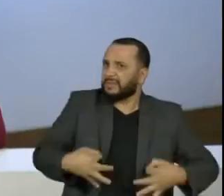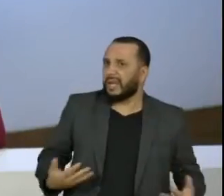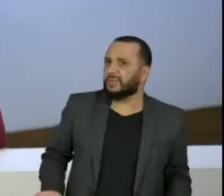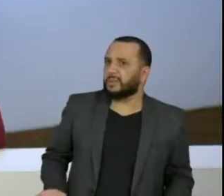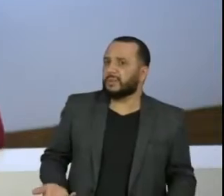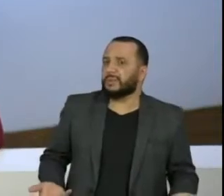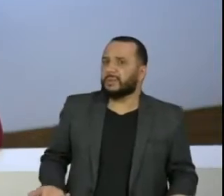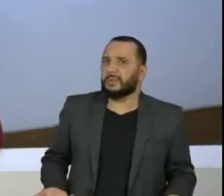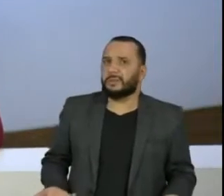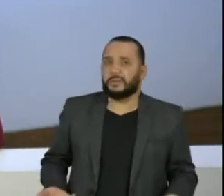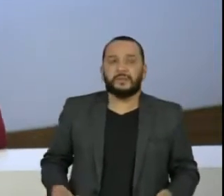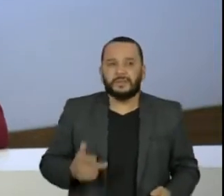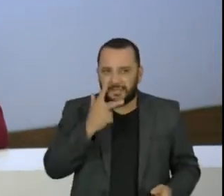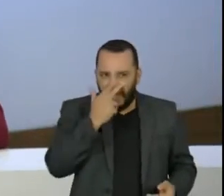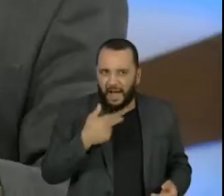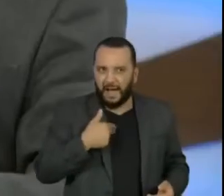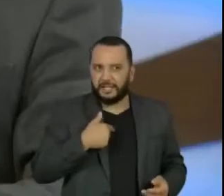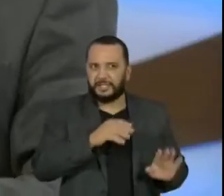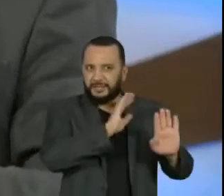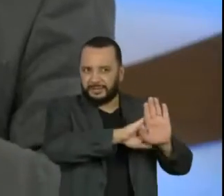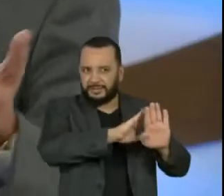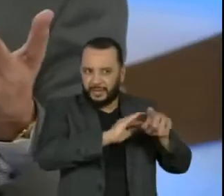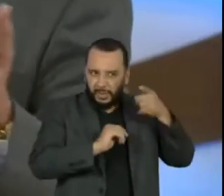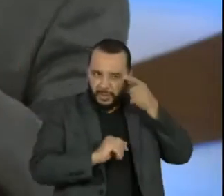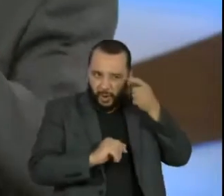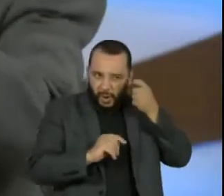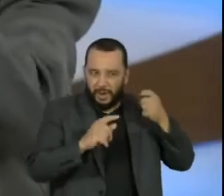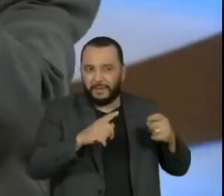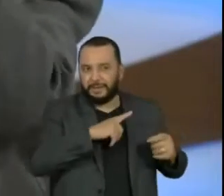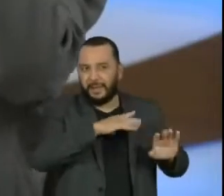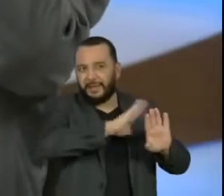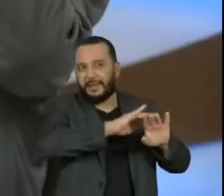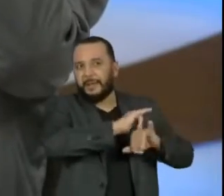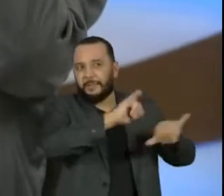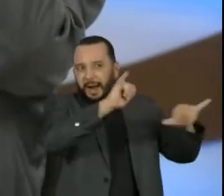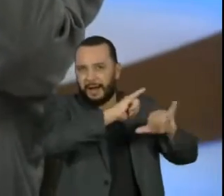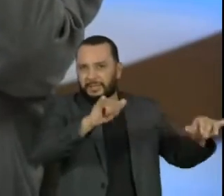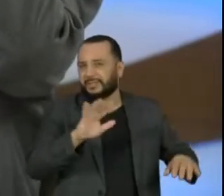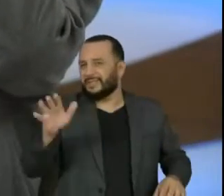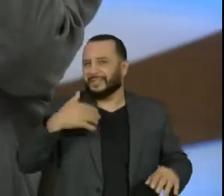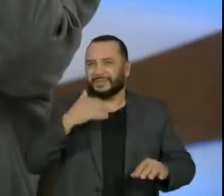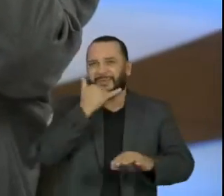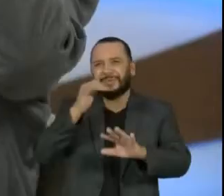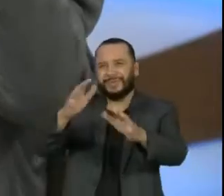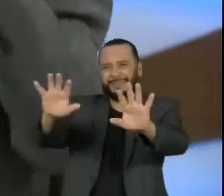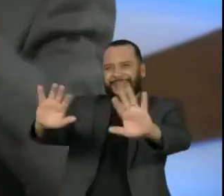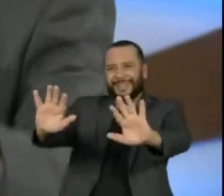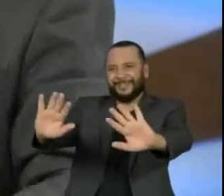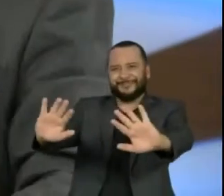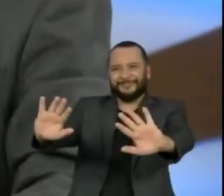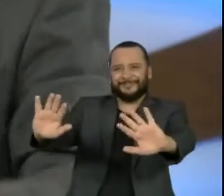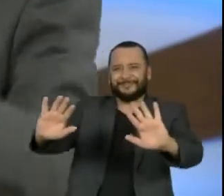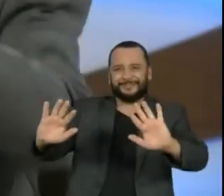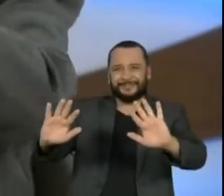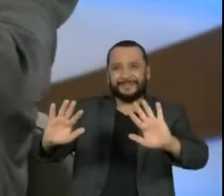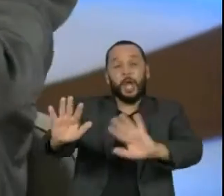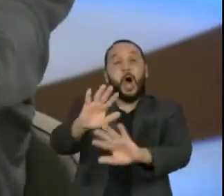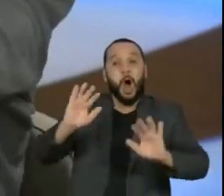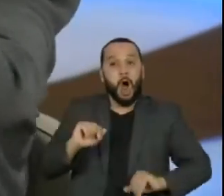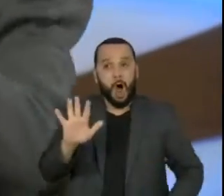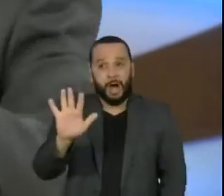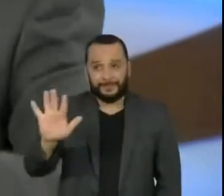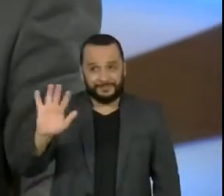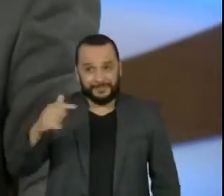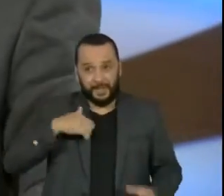O senhor acha que ele vive de marketing? Não, eu não quero... eu não quero... eu